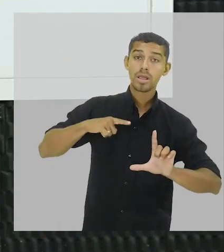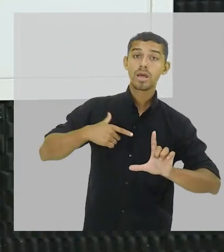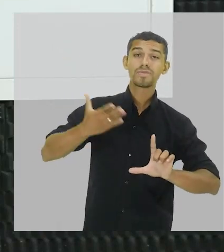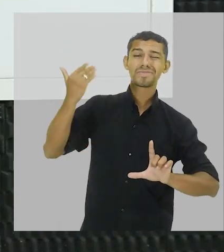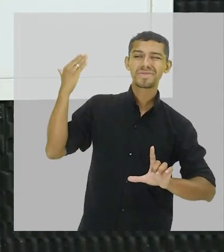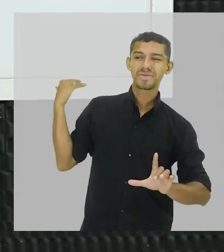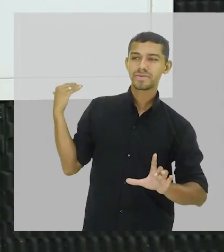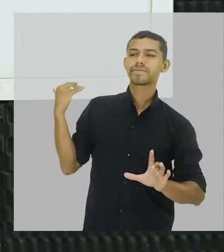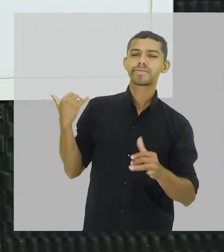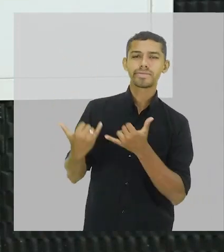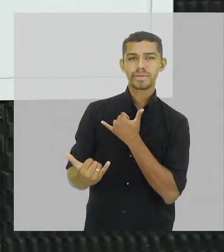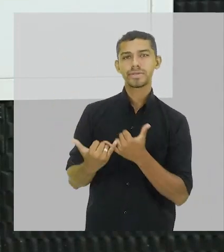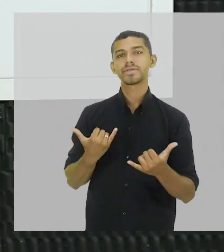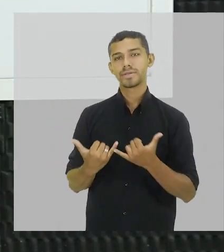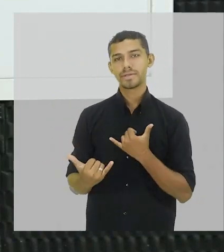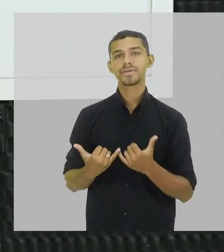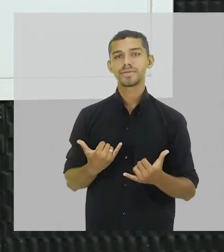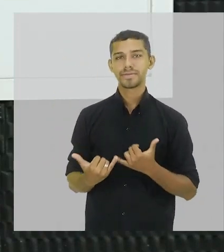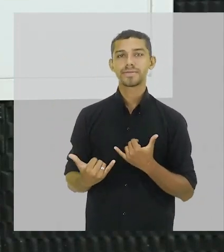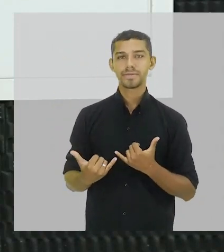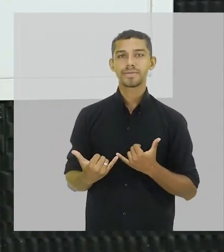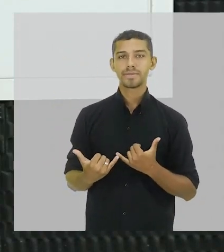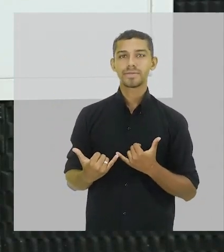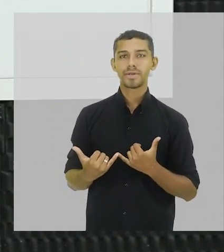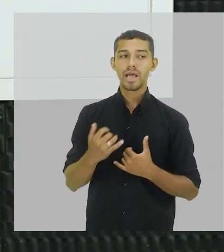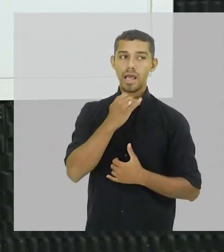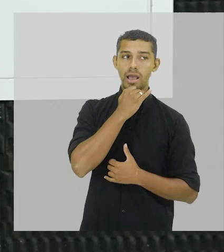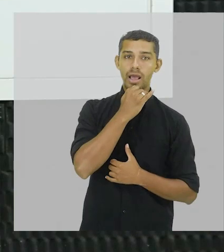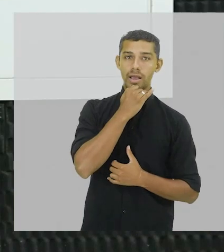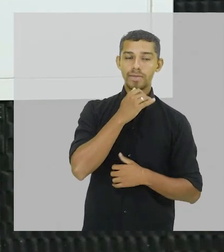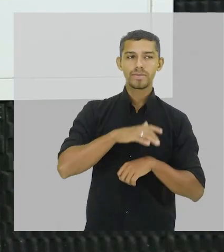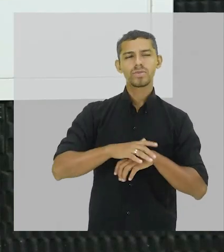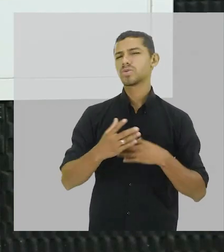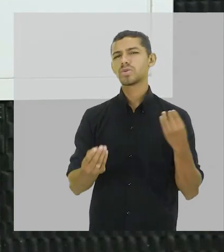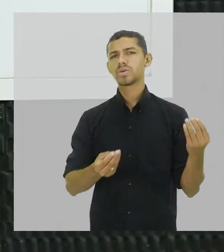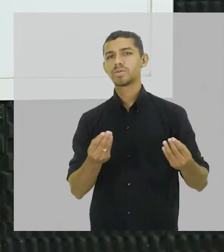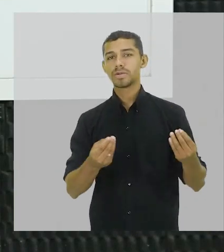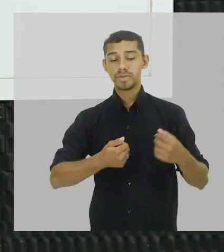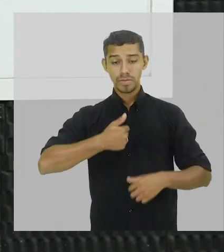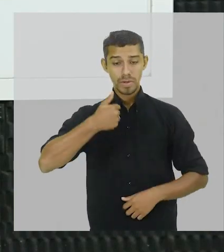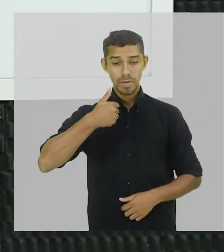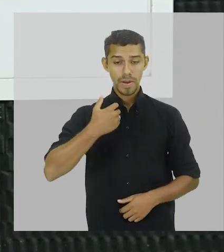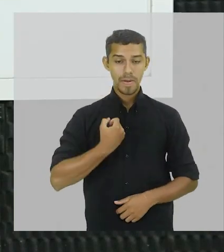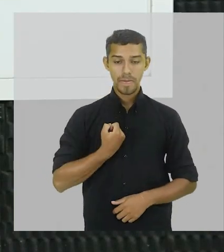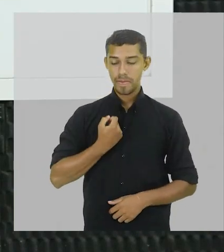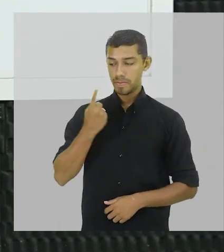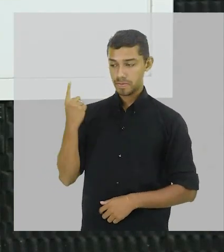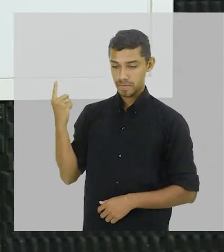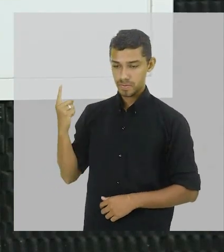interferência semelhante a esse, certo? De que forma? Primeiro,